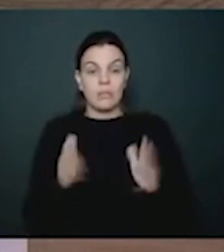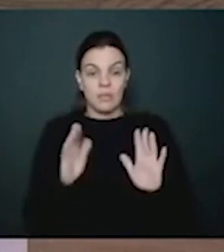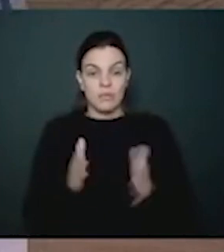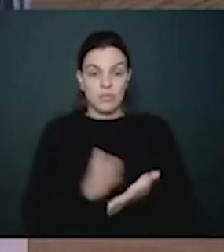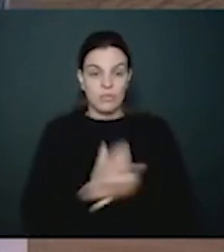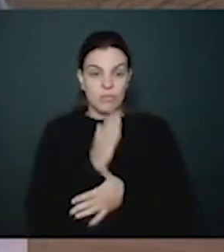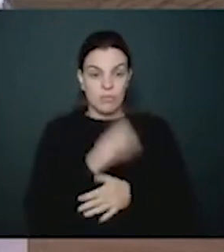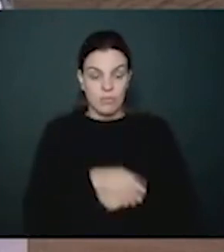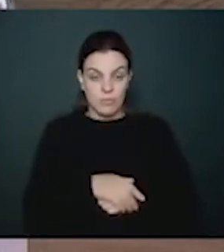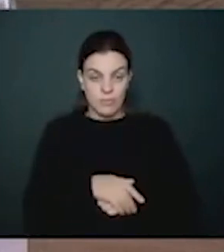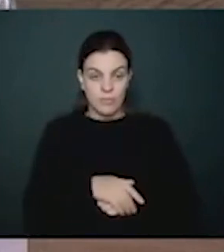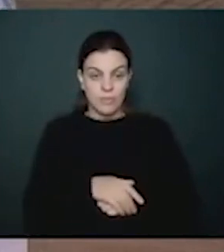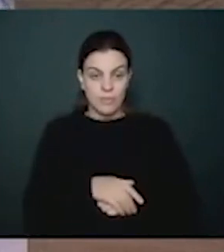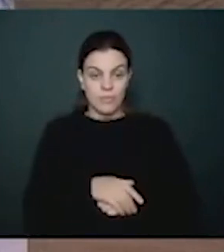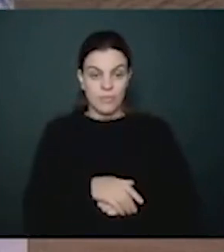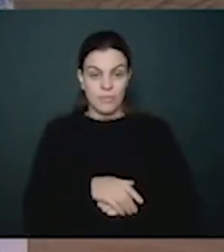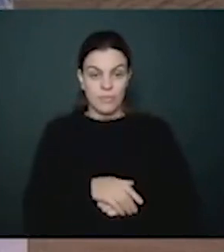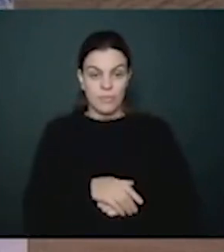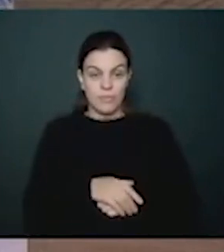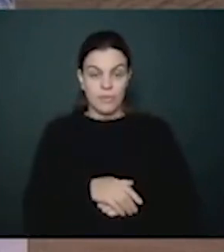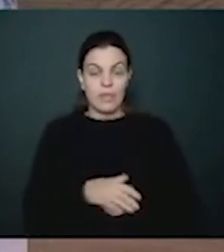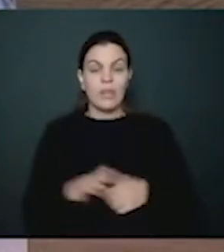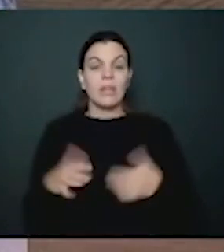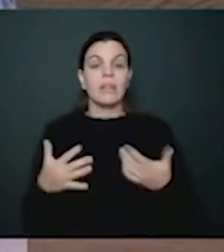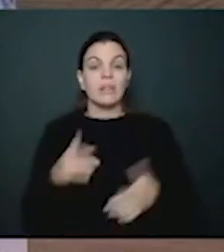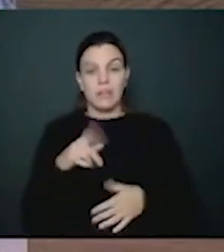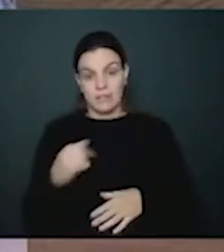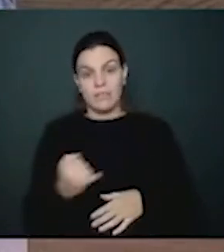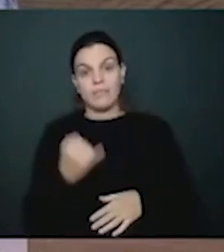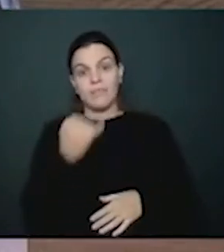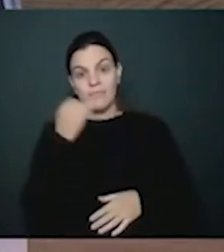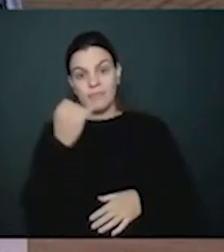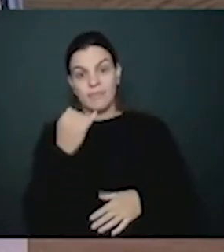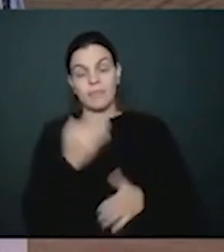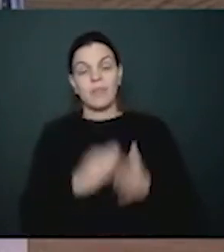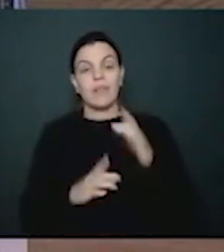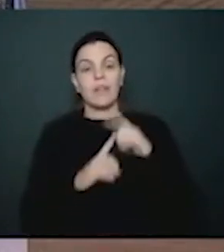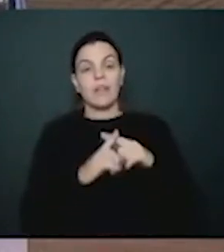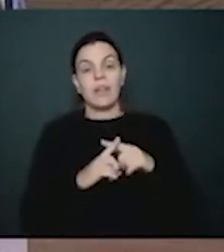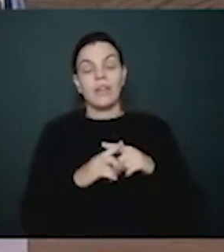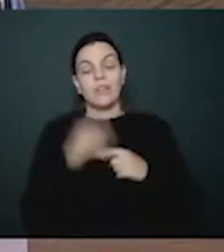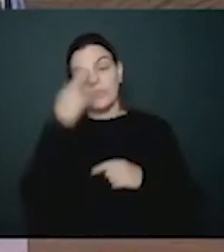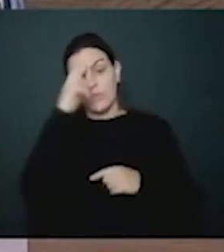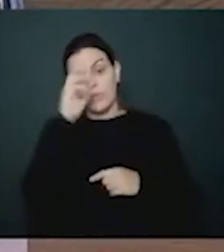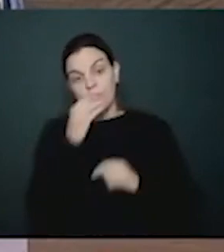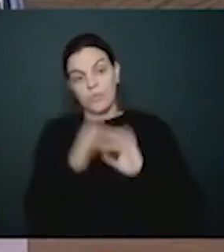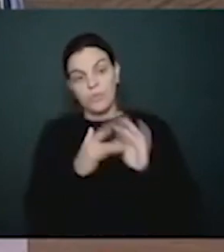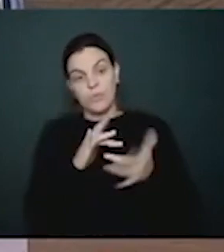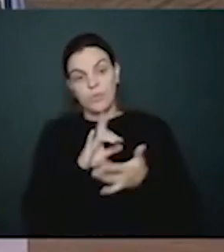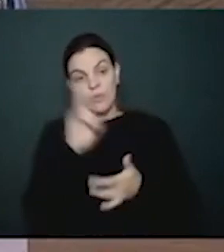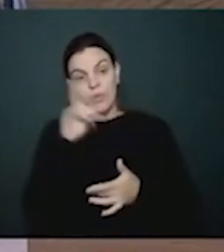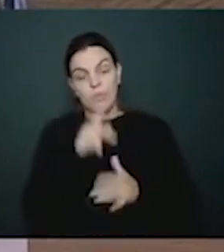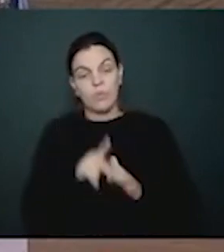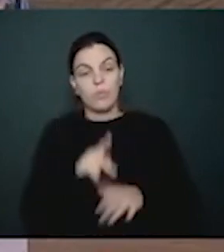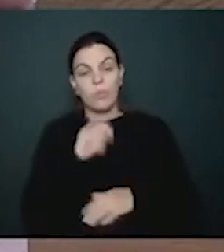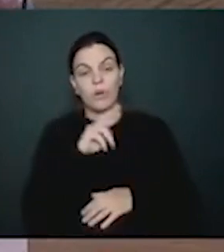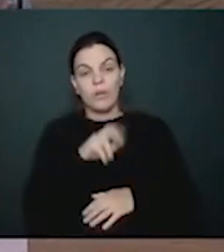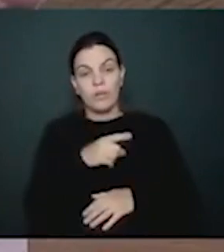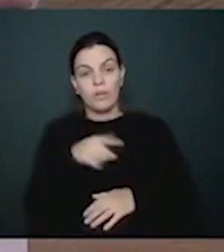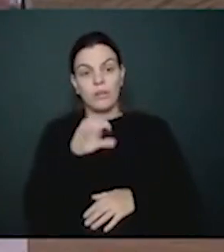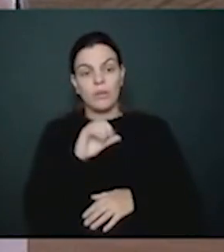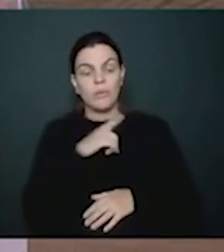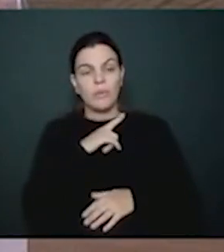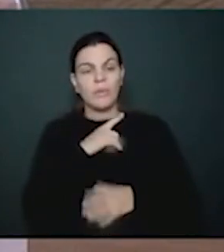por esta Câmara. Então, é muito importante. E a Igreja do Senhor Bom Jesus do Portão tem muitas histórias. Desde